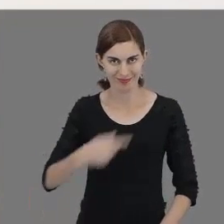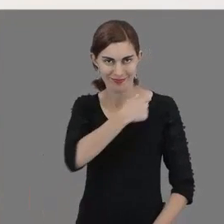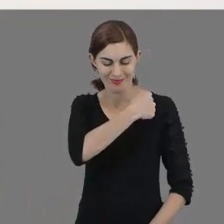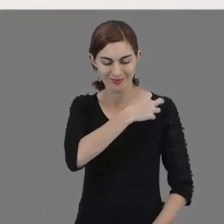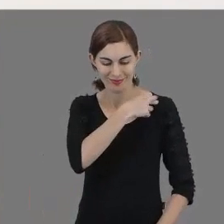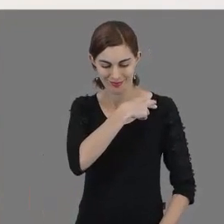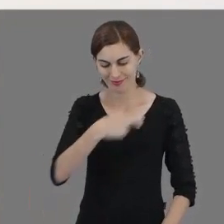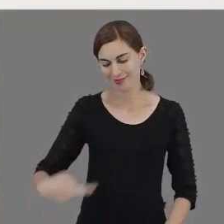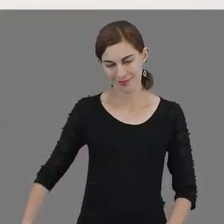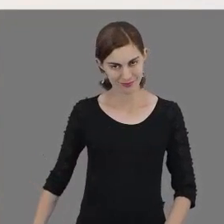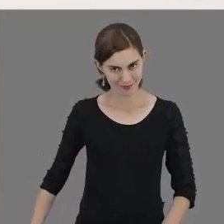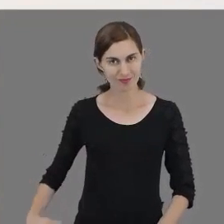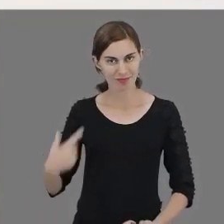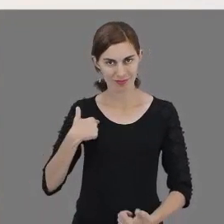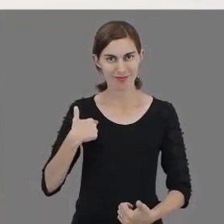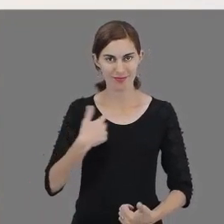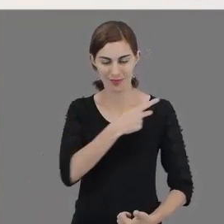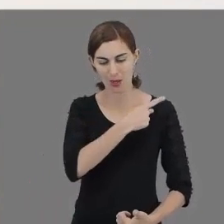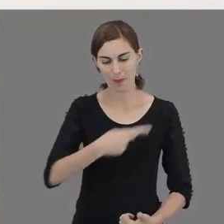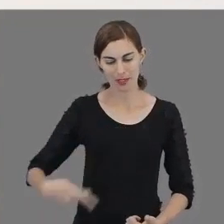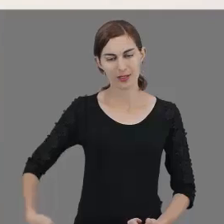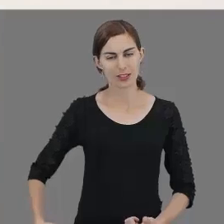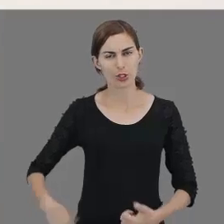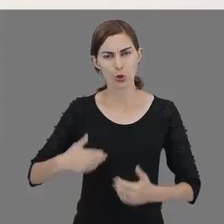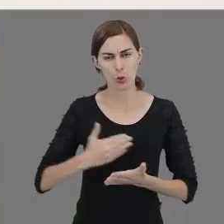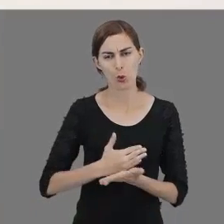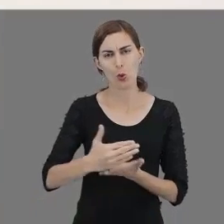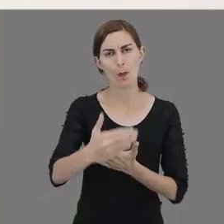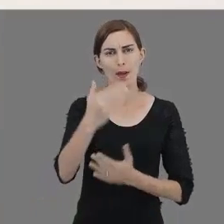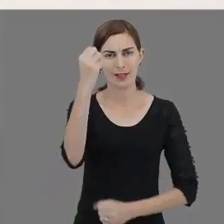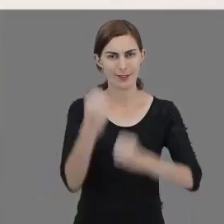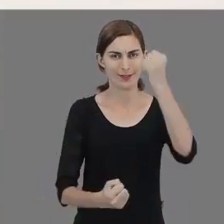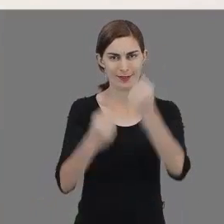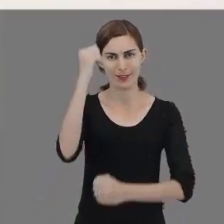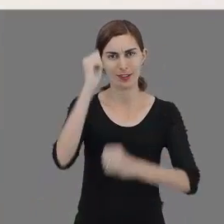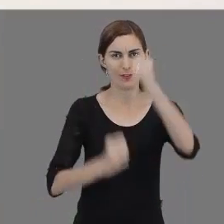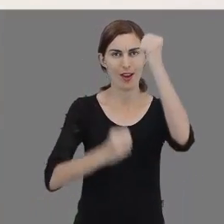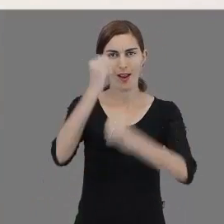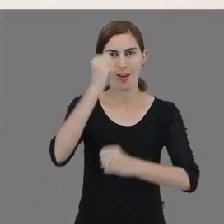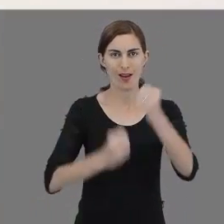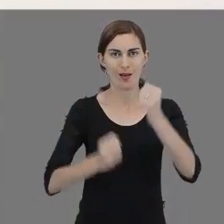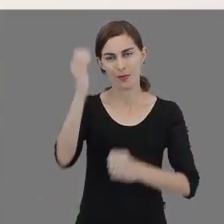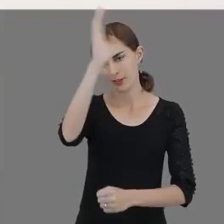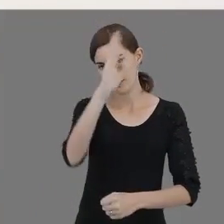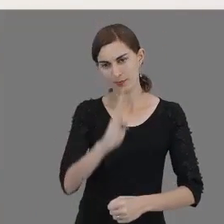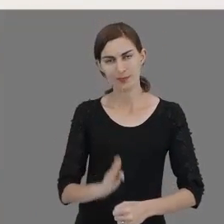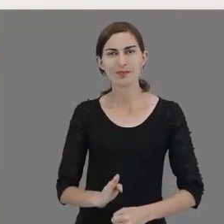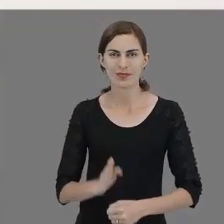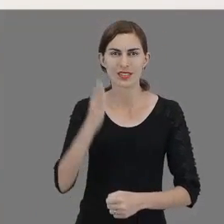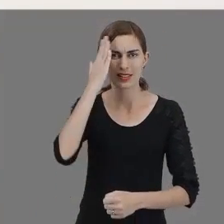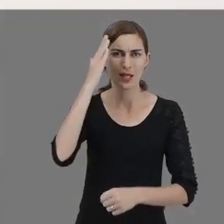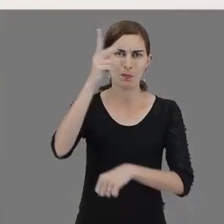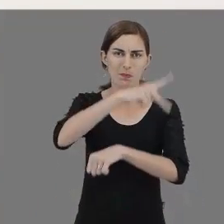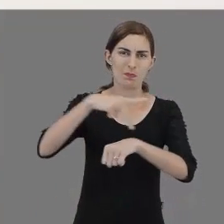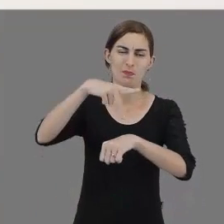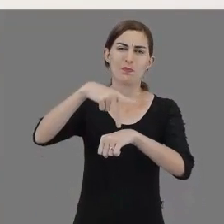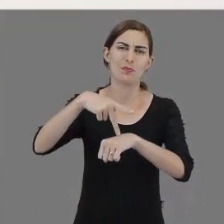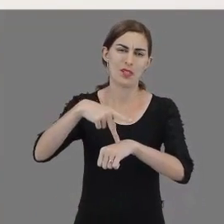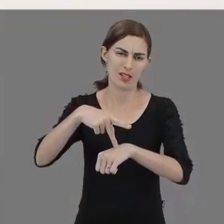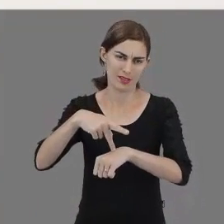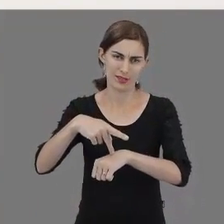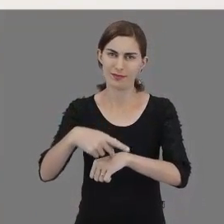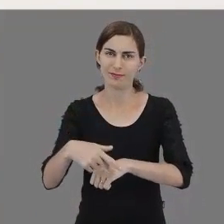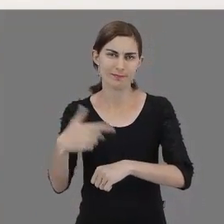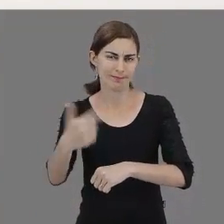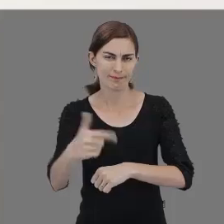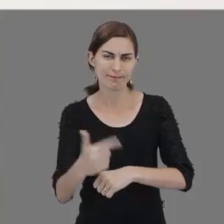ascende ao poder, ele também inicia um processo de industrialização no Brasil, que antes era um país essencialmente agrícola. A